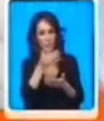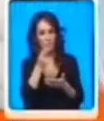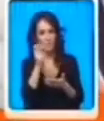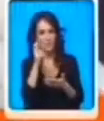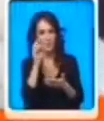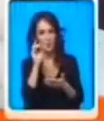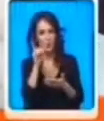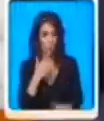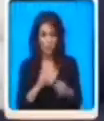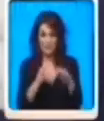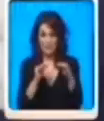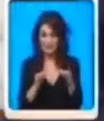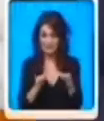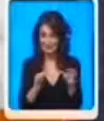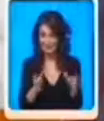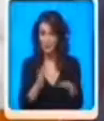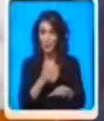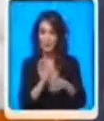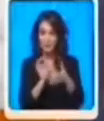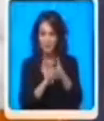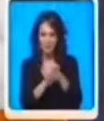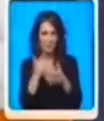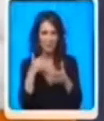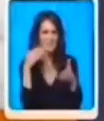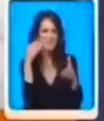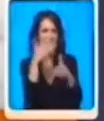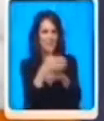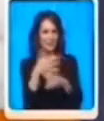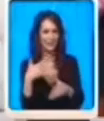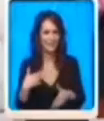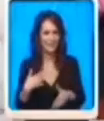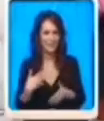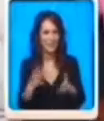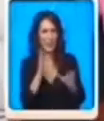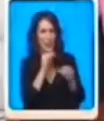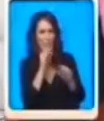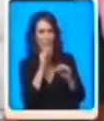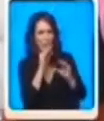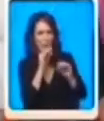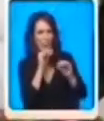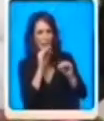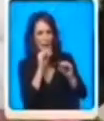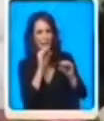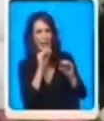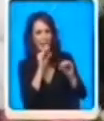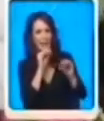para o Jornal da Uma. Olá, pois, mas que conversa que vai aqui maravilhosa!